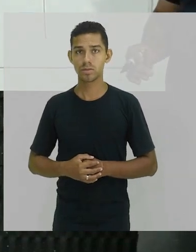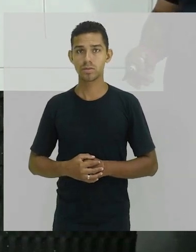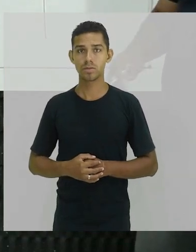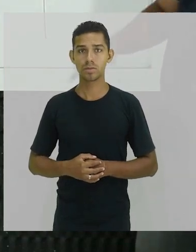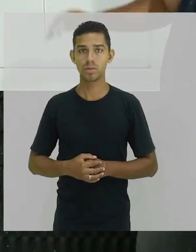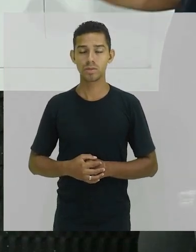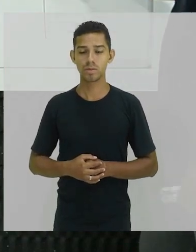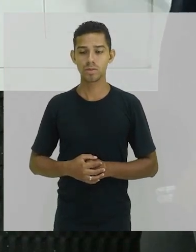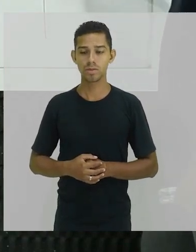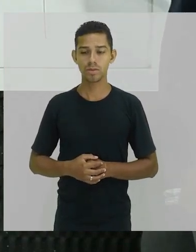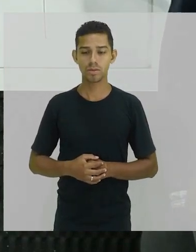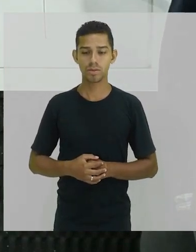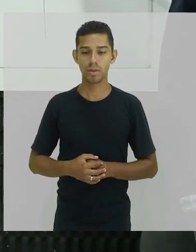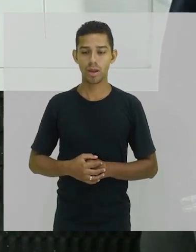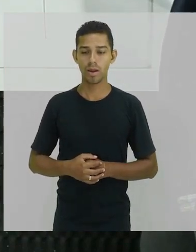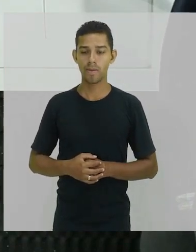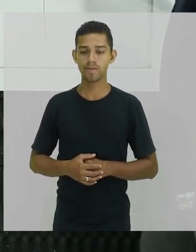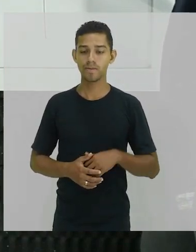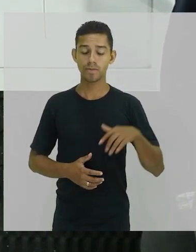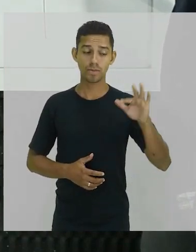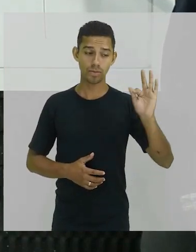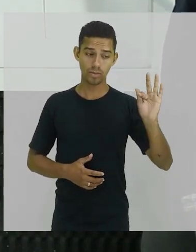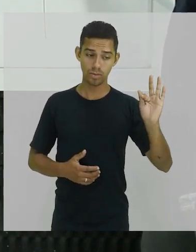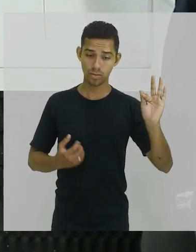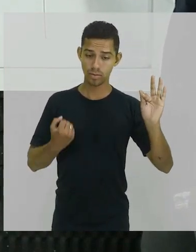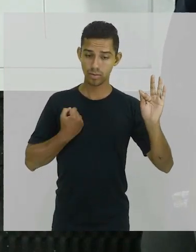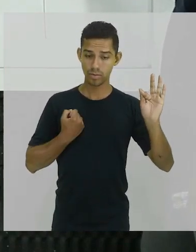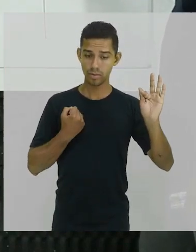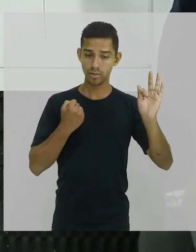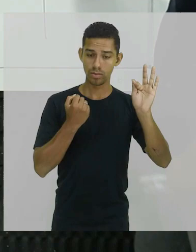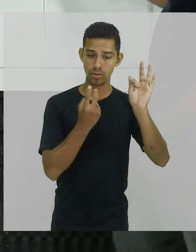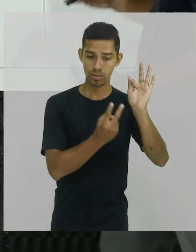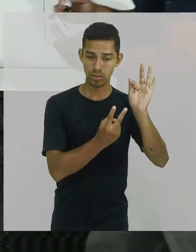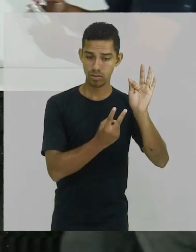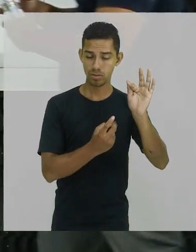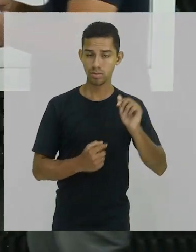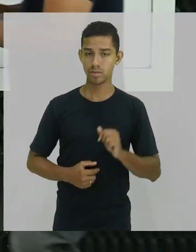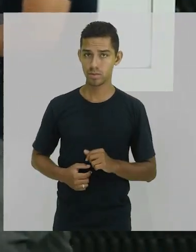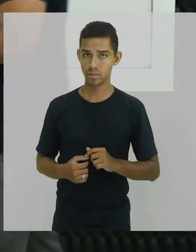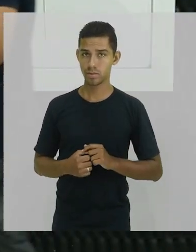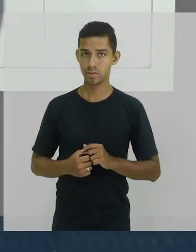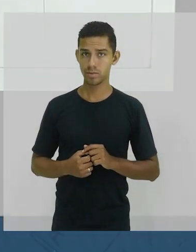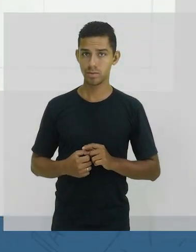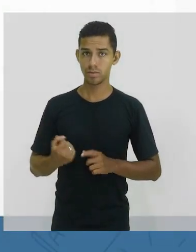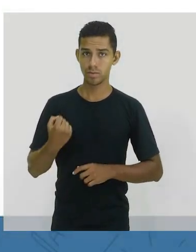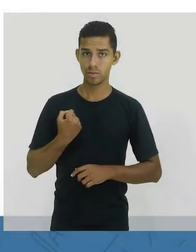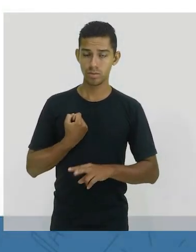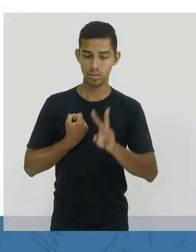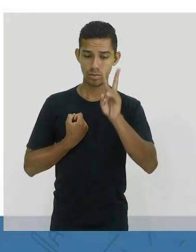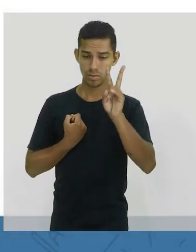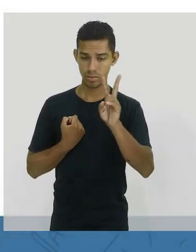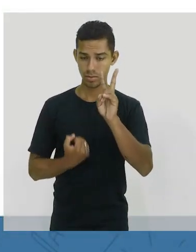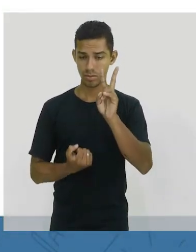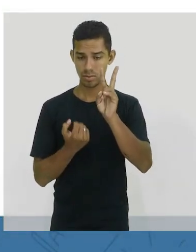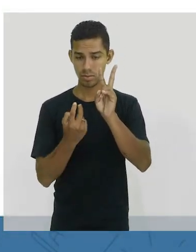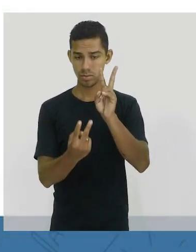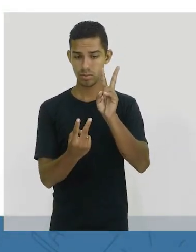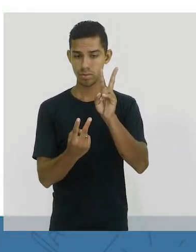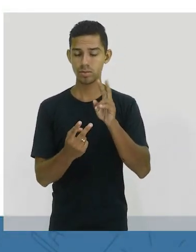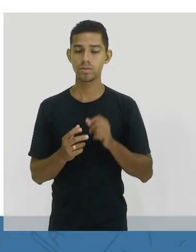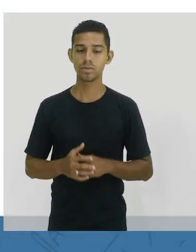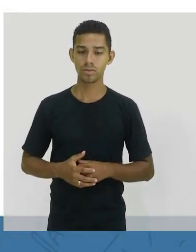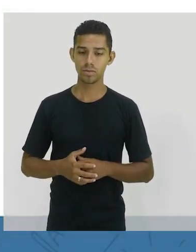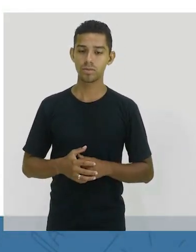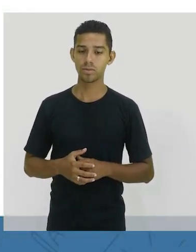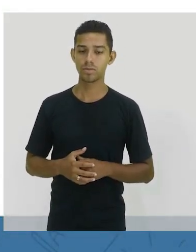maior, não é isso? Então nós vamos ter, ó, frequência 2 e velocidade 2. Então vamos lá para as alternativas, né?